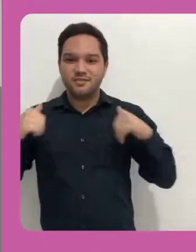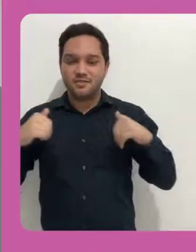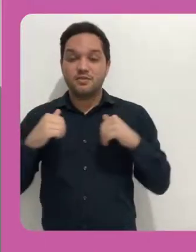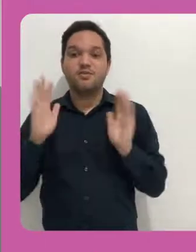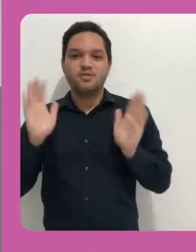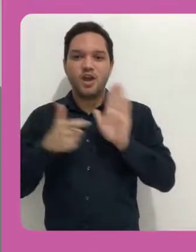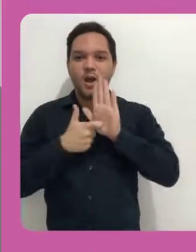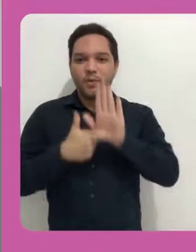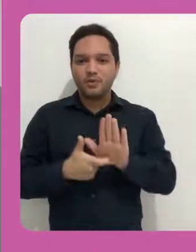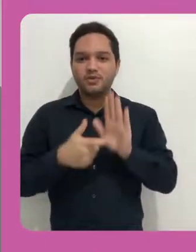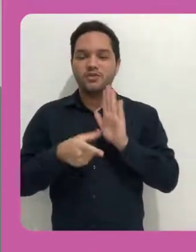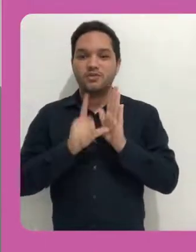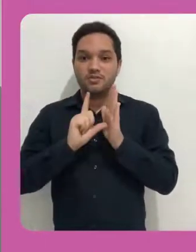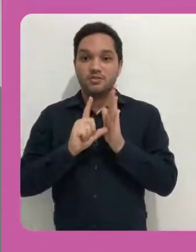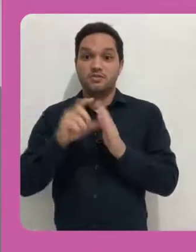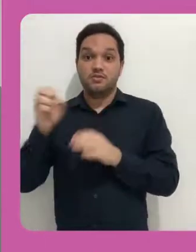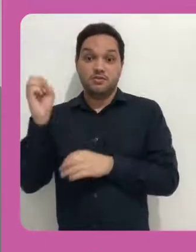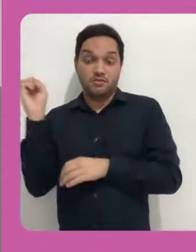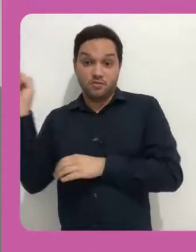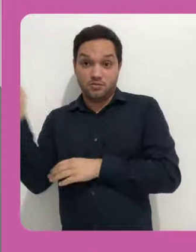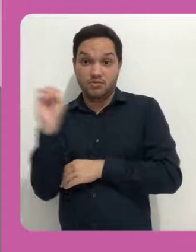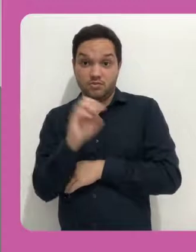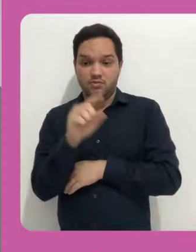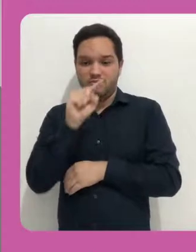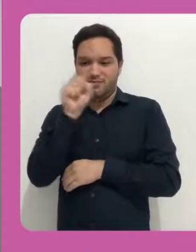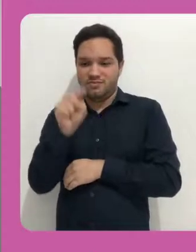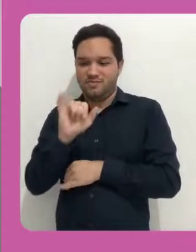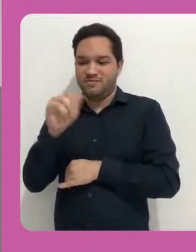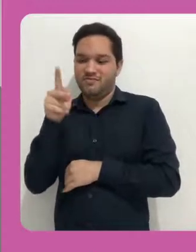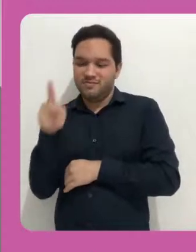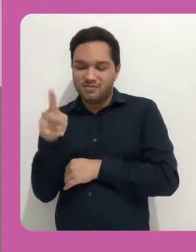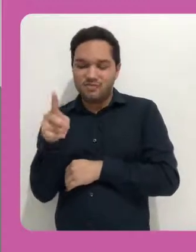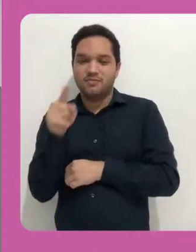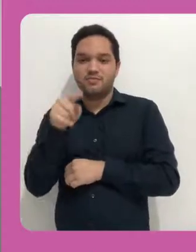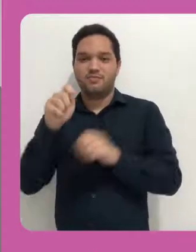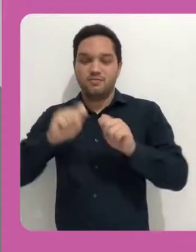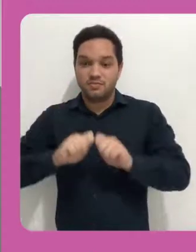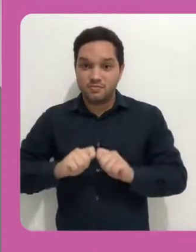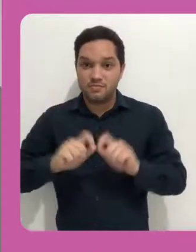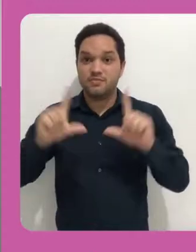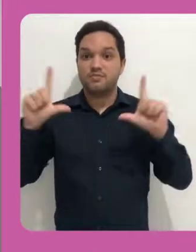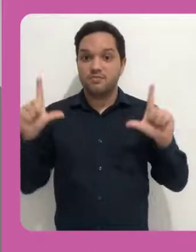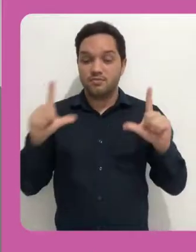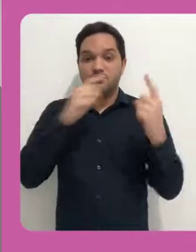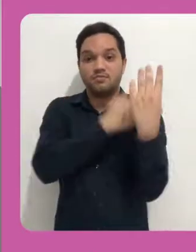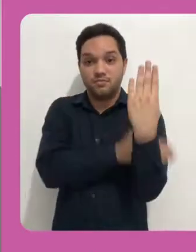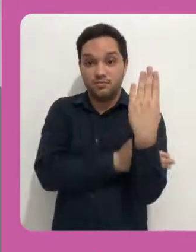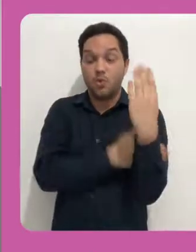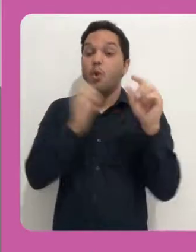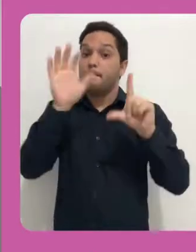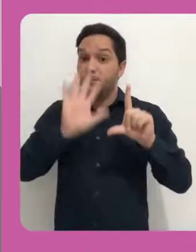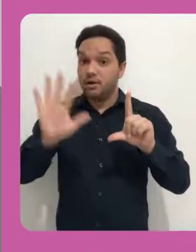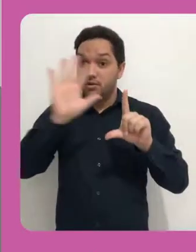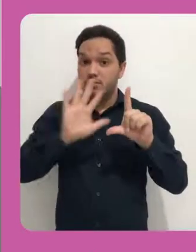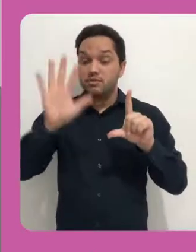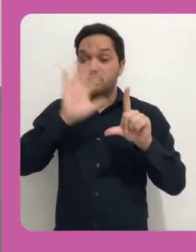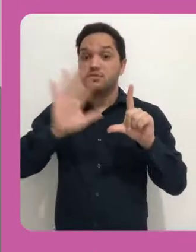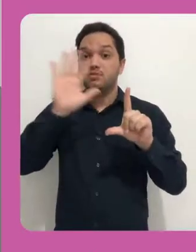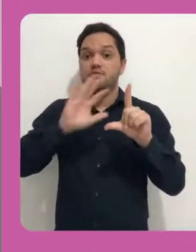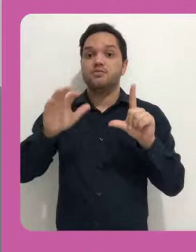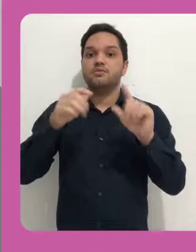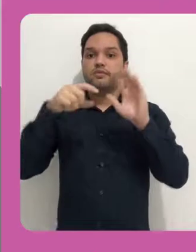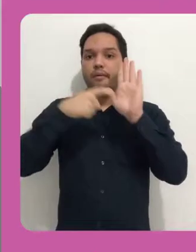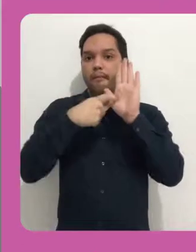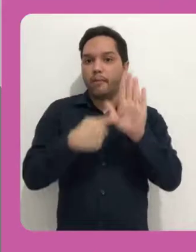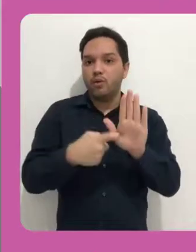a pasta, ele abre uma pasta, uma página e lista os arquivos. Você poderia também trocar a opção